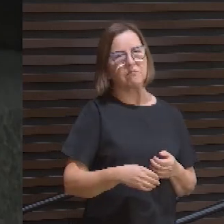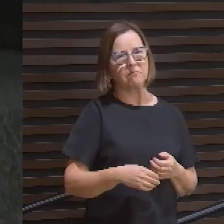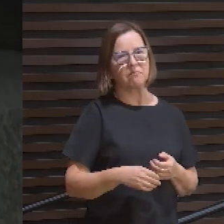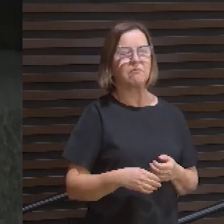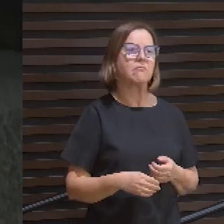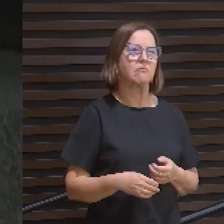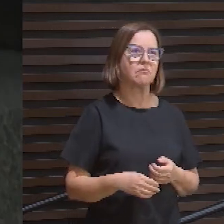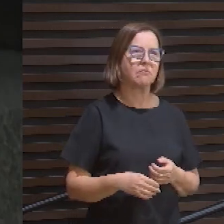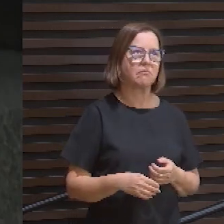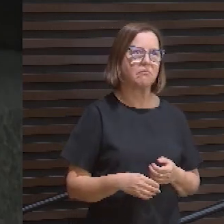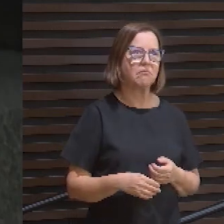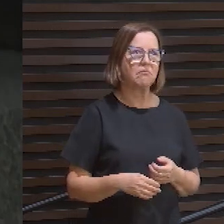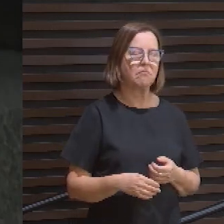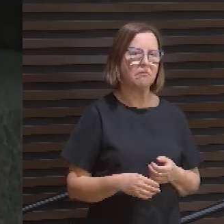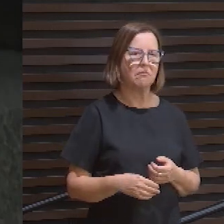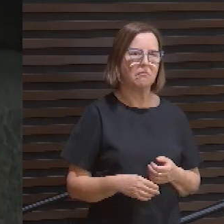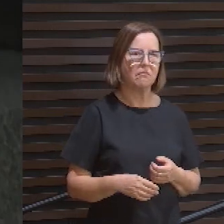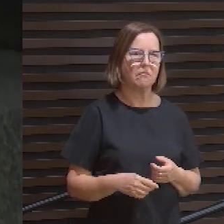jejuns